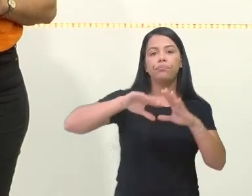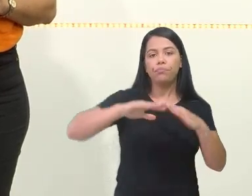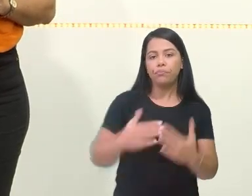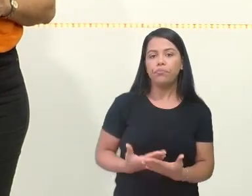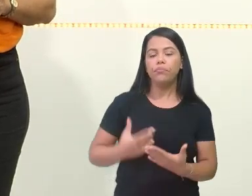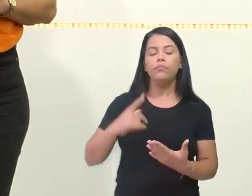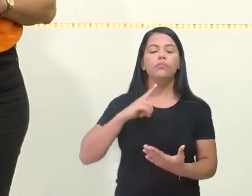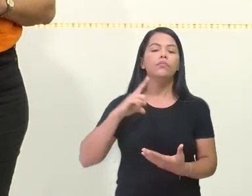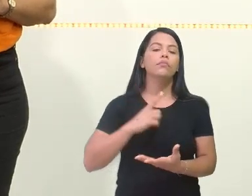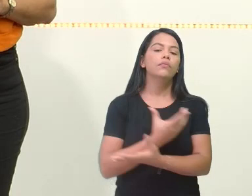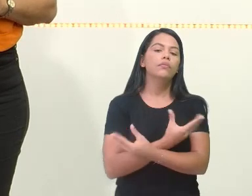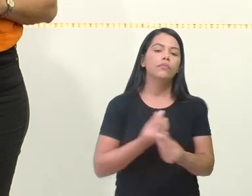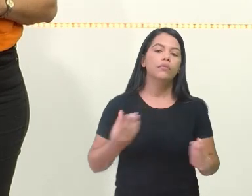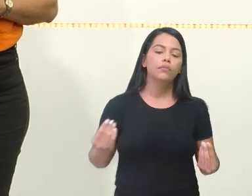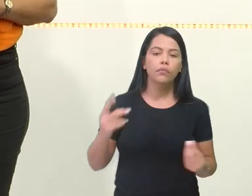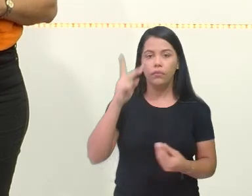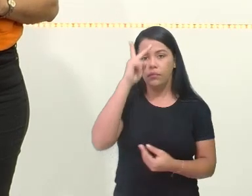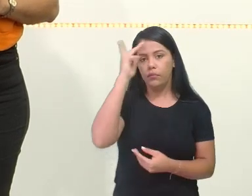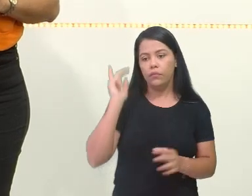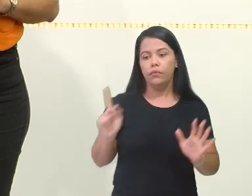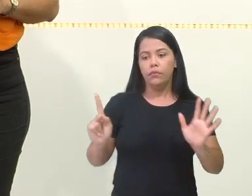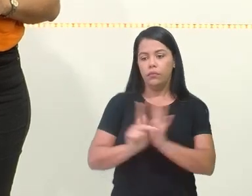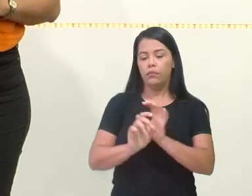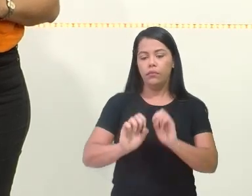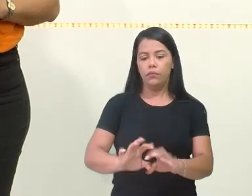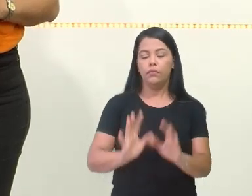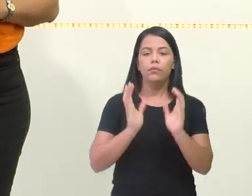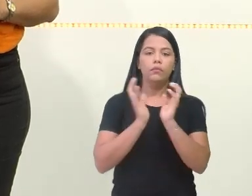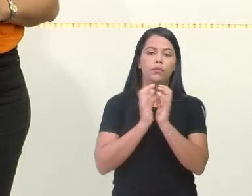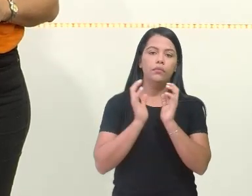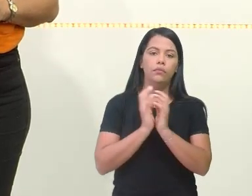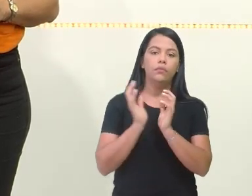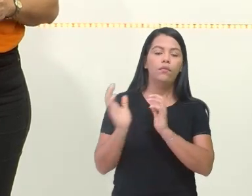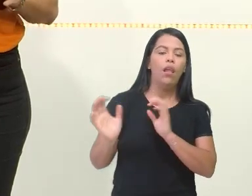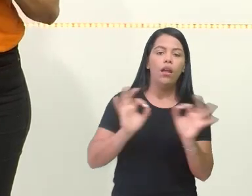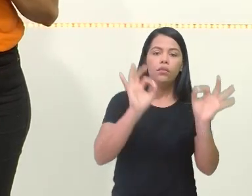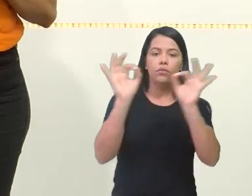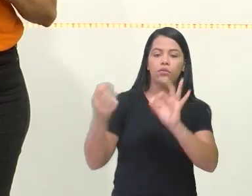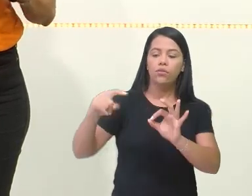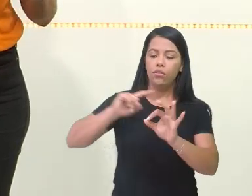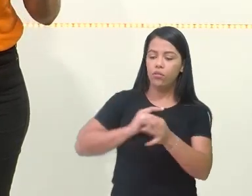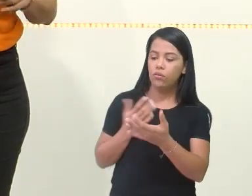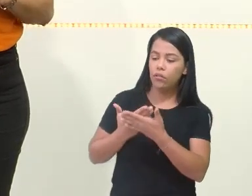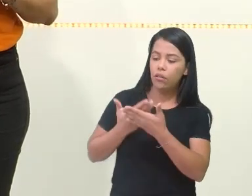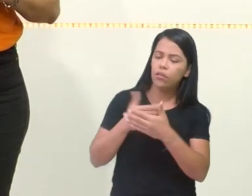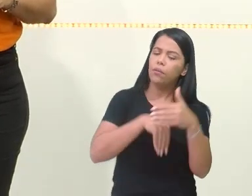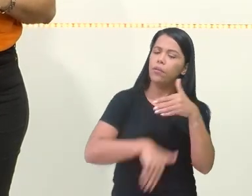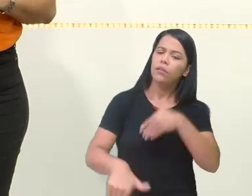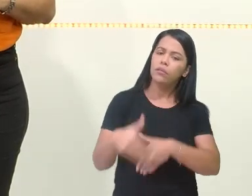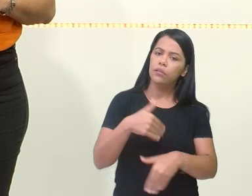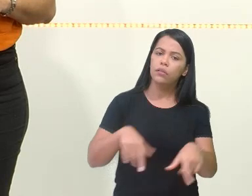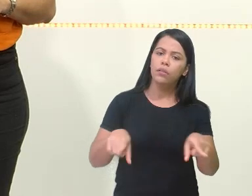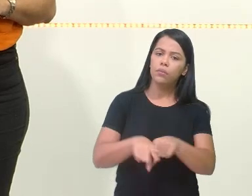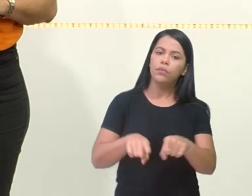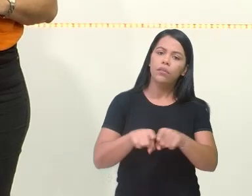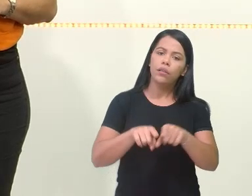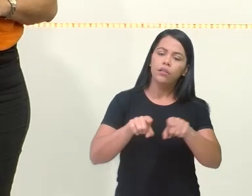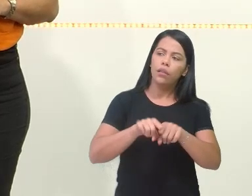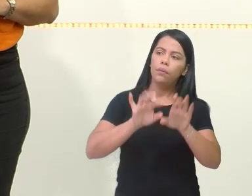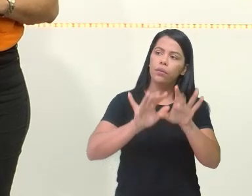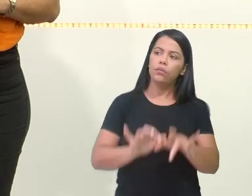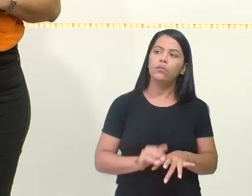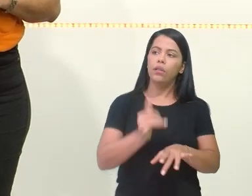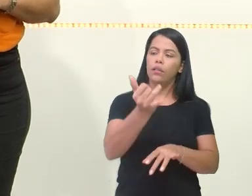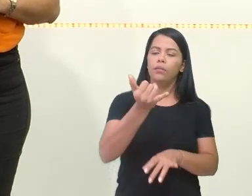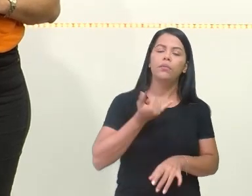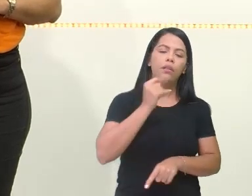escolas estão aí com o Educa Recife, não é? Estão assistindo nossas aulas. Participem aí no chat, tá certo? Falem para